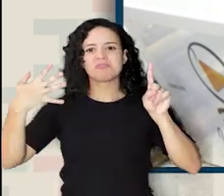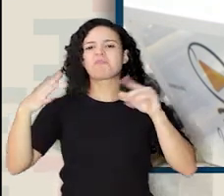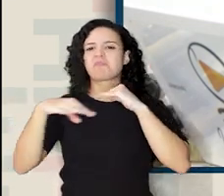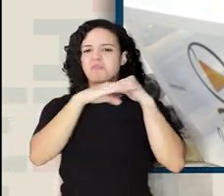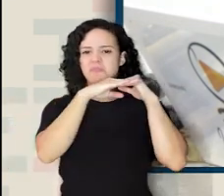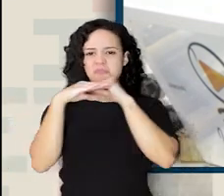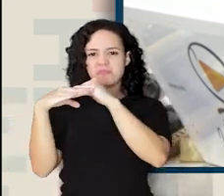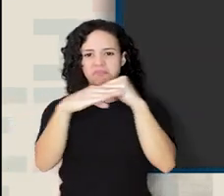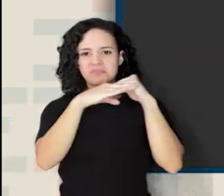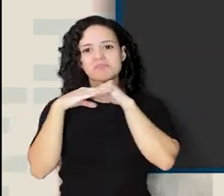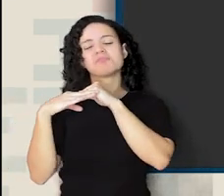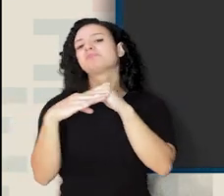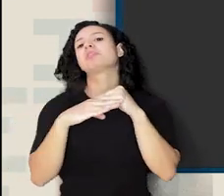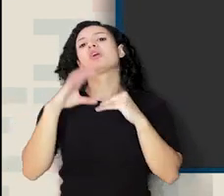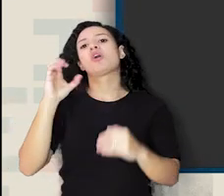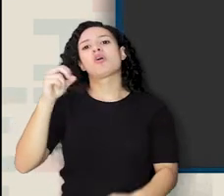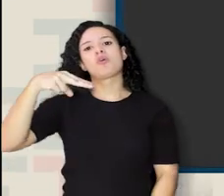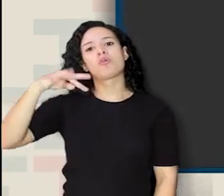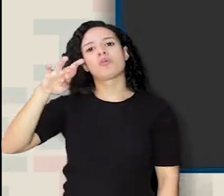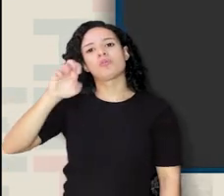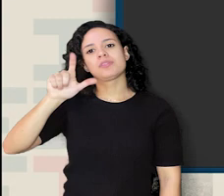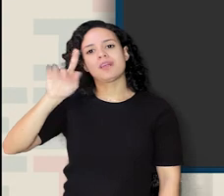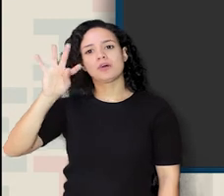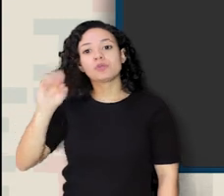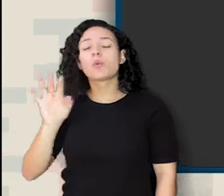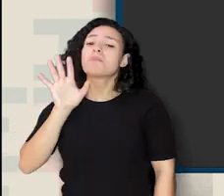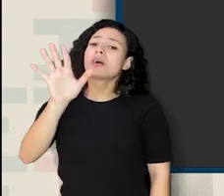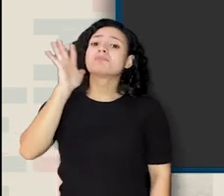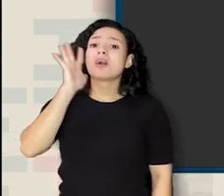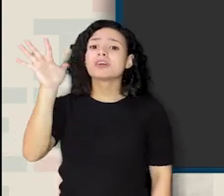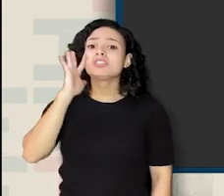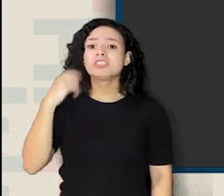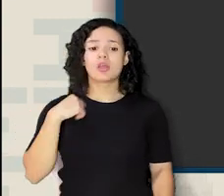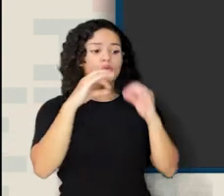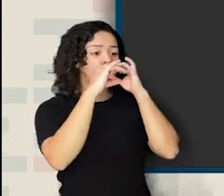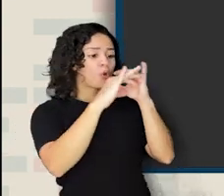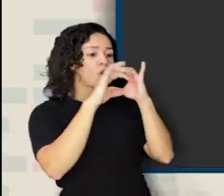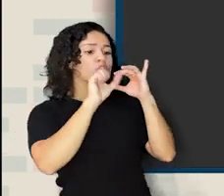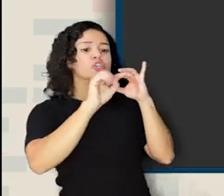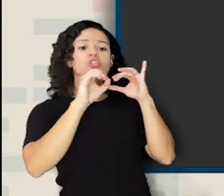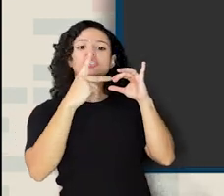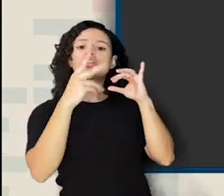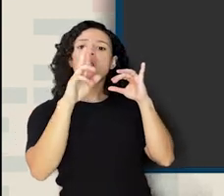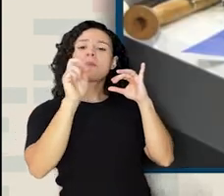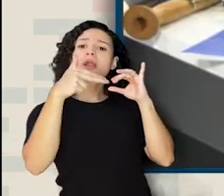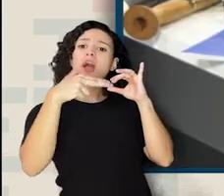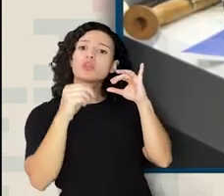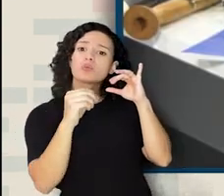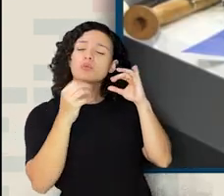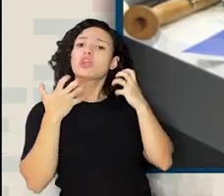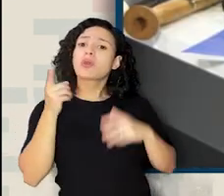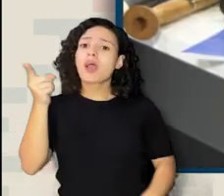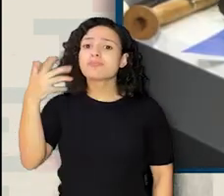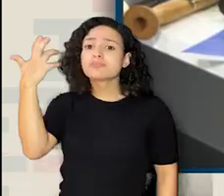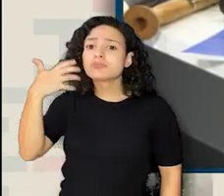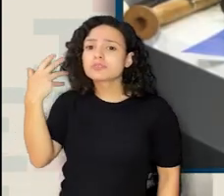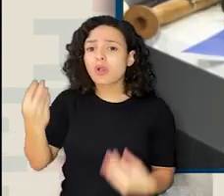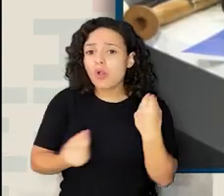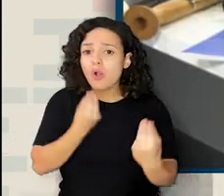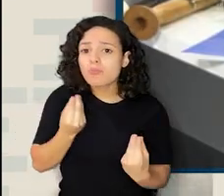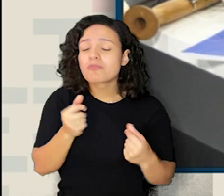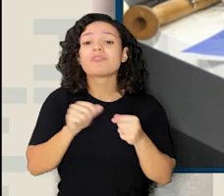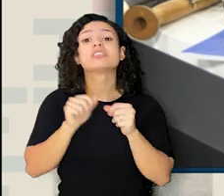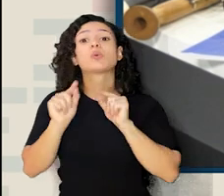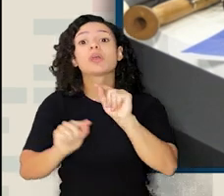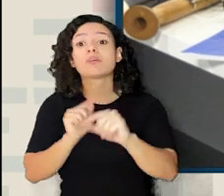a notação padrão do contralto, né? Mas vamos supor que eu estou com a flauta soprano, né? E eu